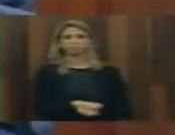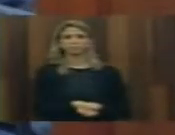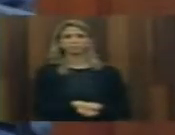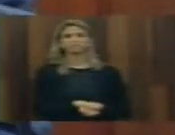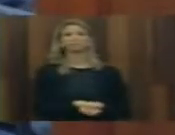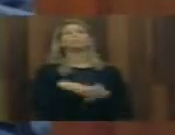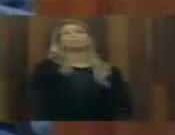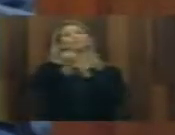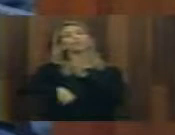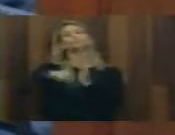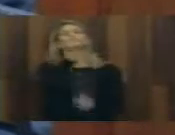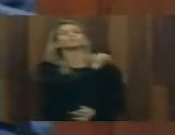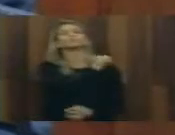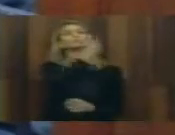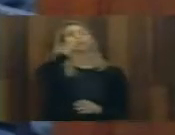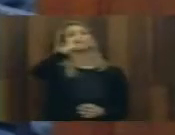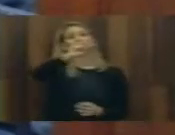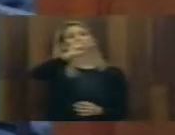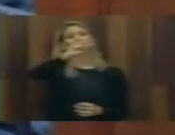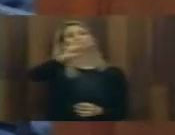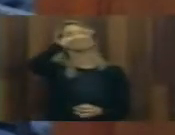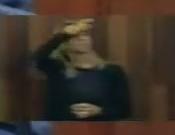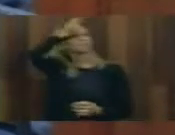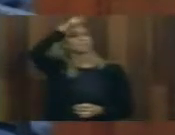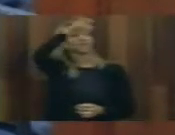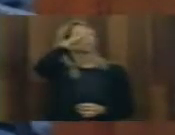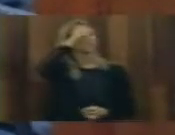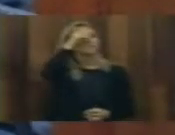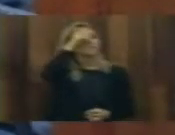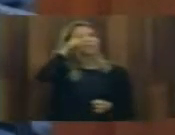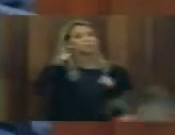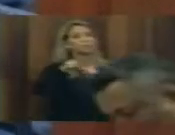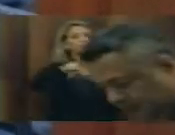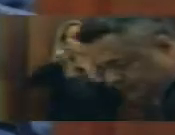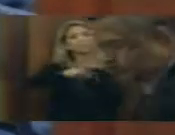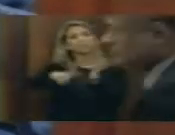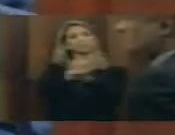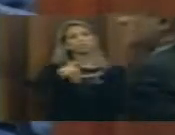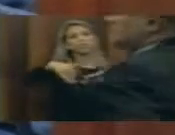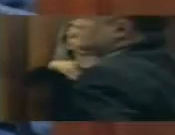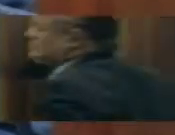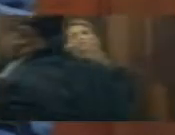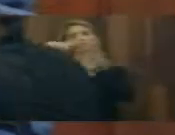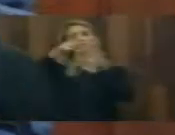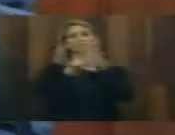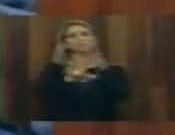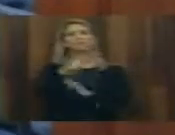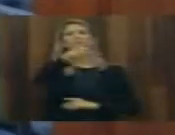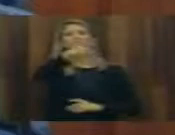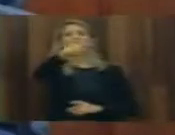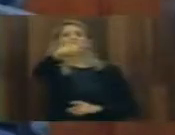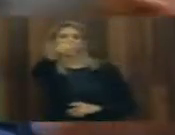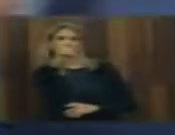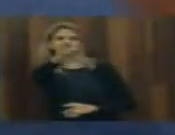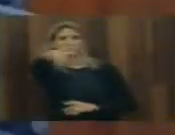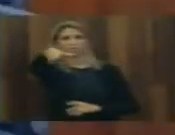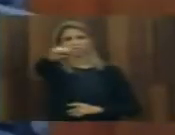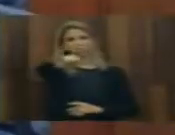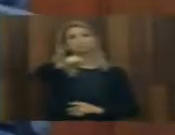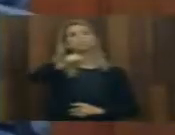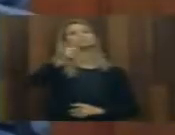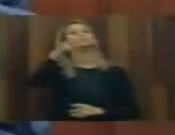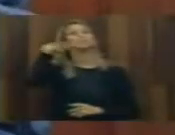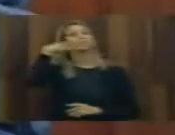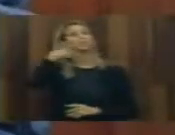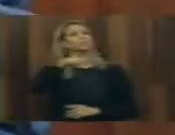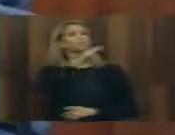Veto 58/19, promovente Adriano Guilherme de Teves Moreno. Veto total oposto ao projeto de lei 120/18, de autoria da